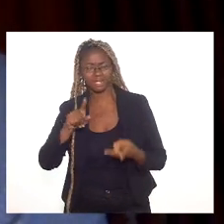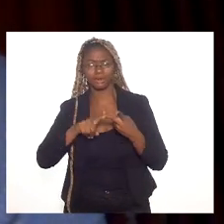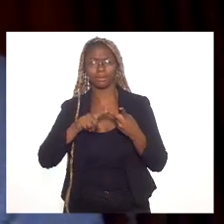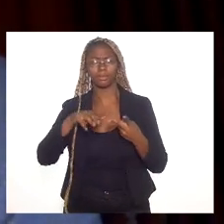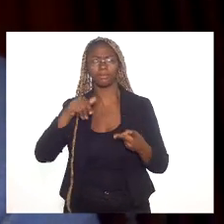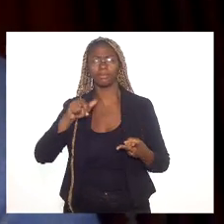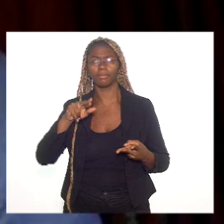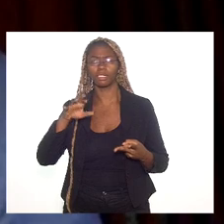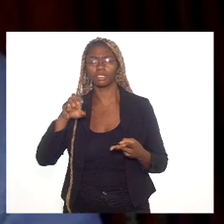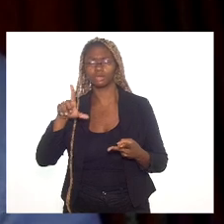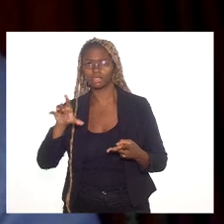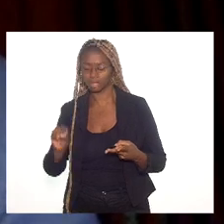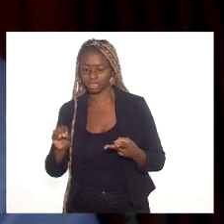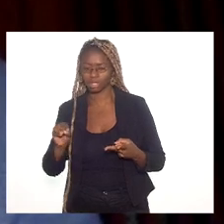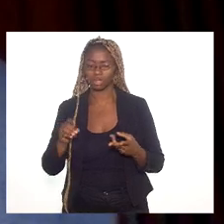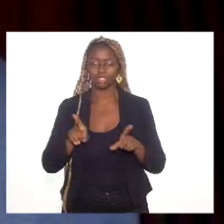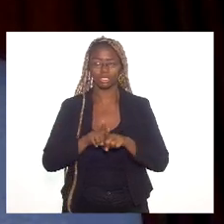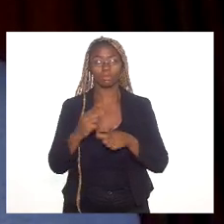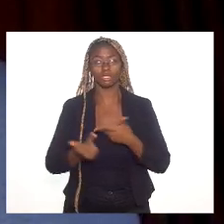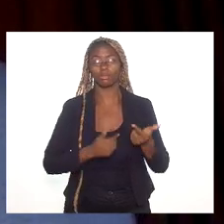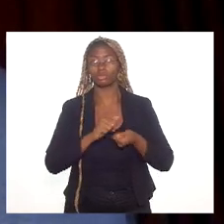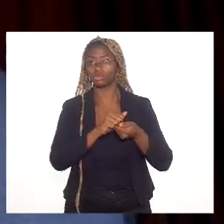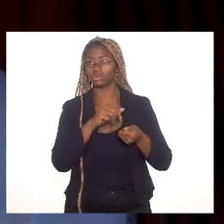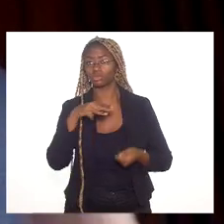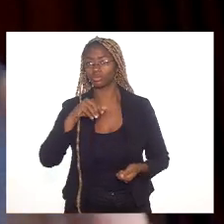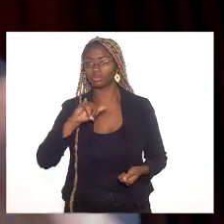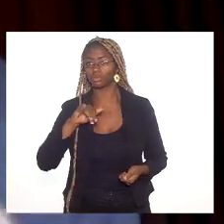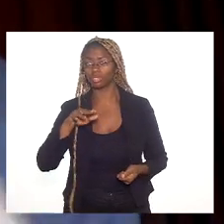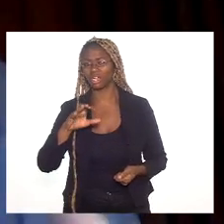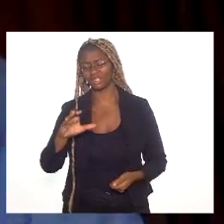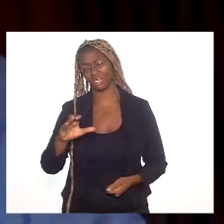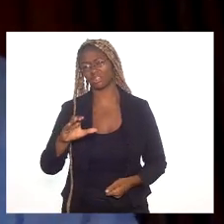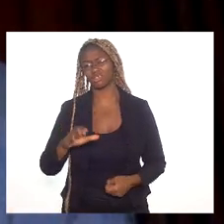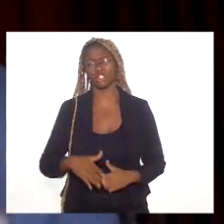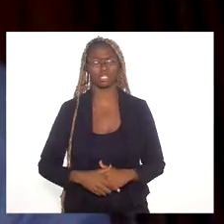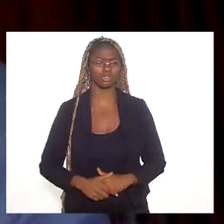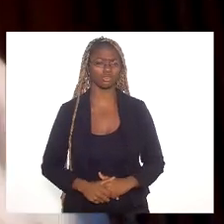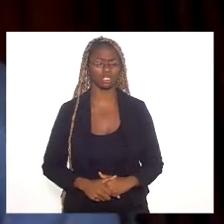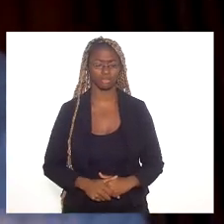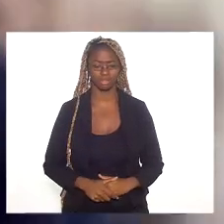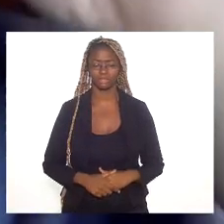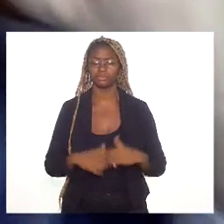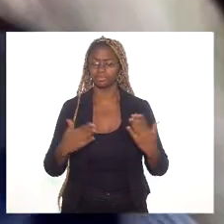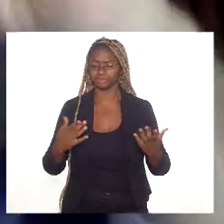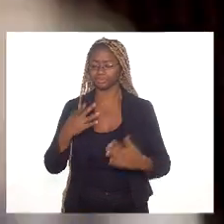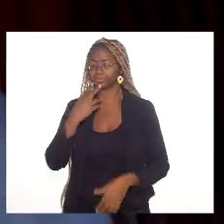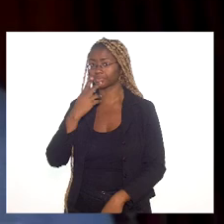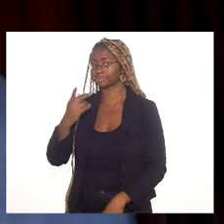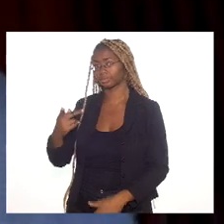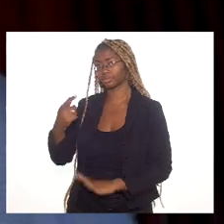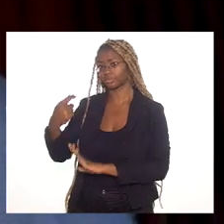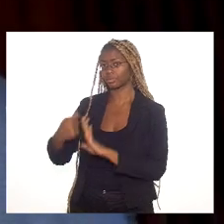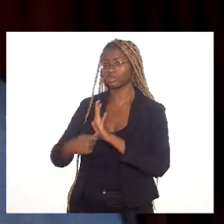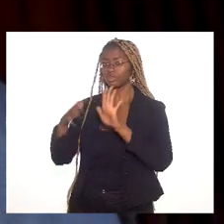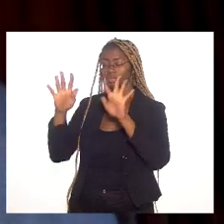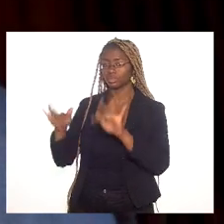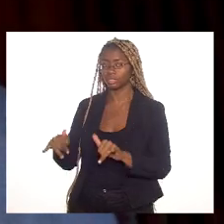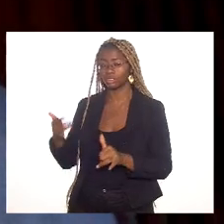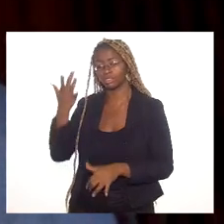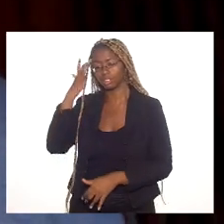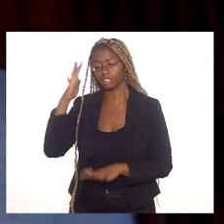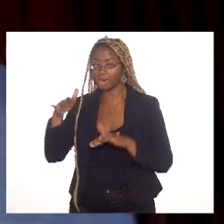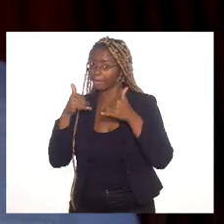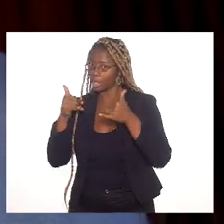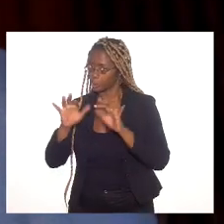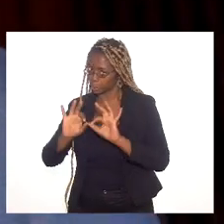equipe do MINC também, porque conseguimos junto fechar um texto que eu acho que vai ficar bem